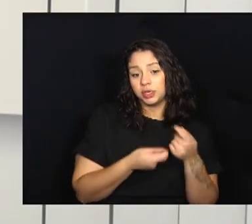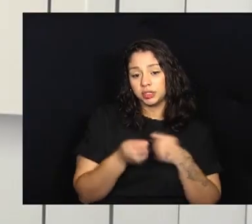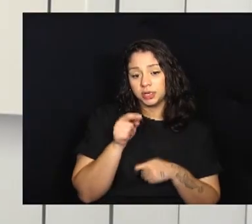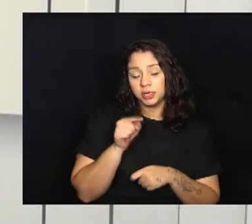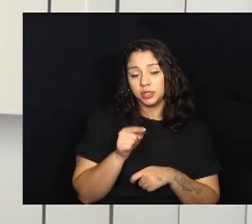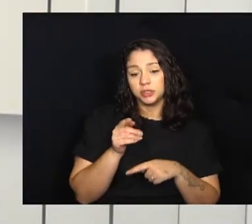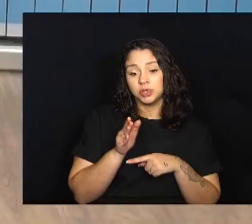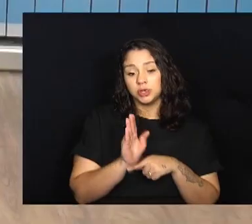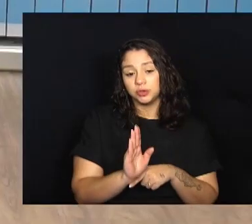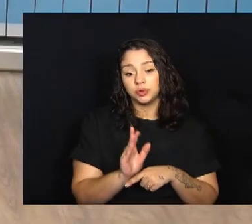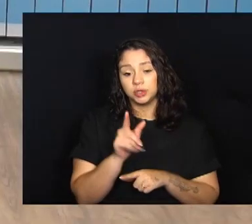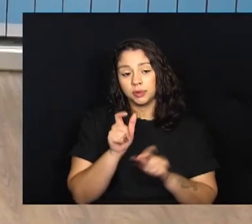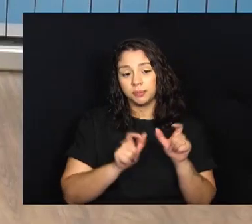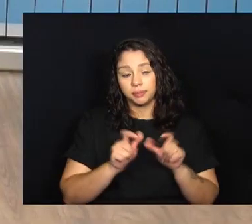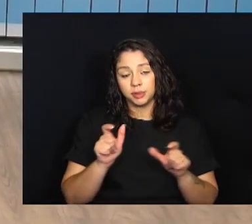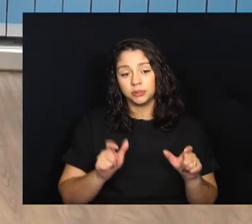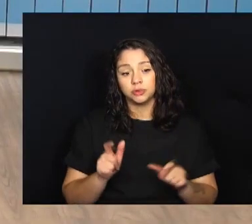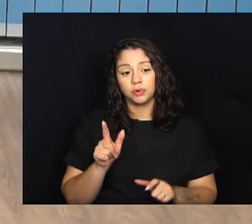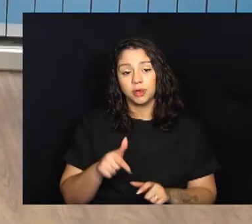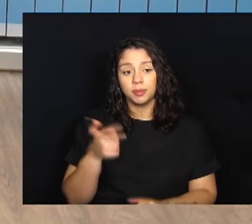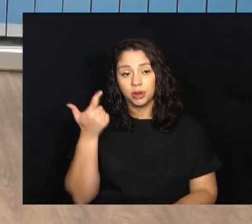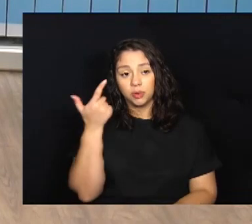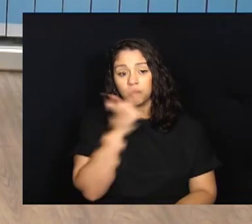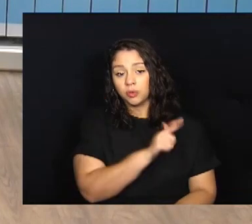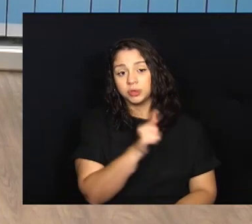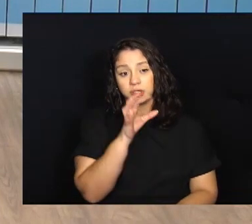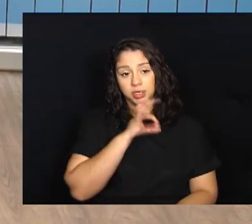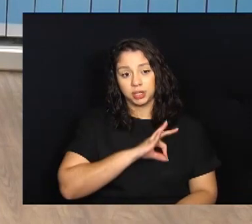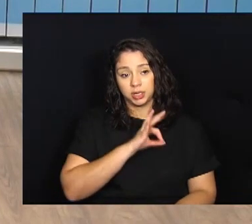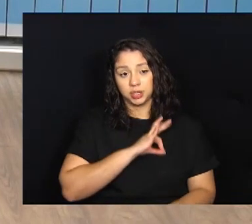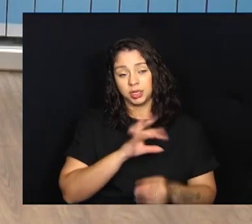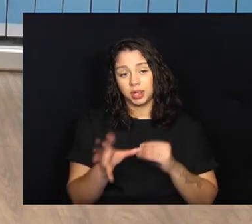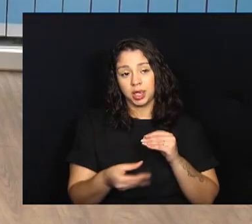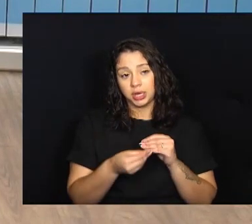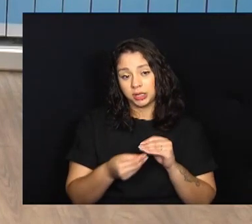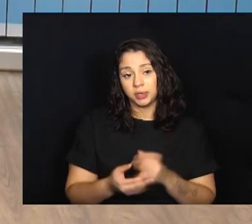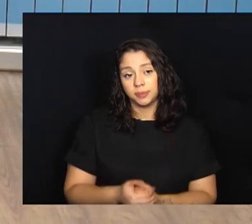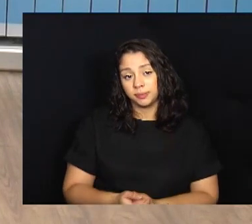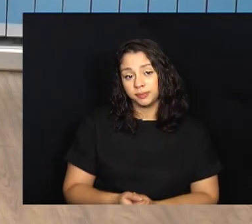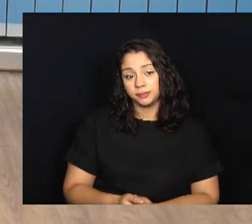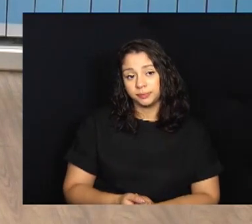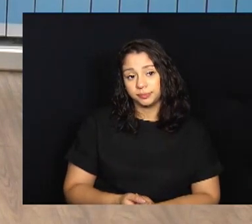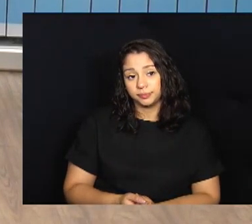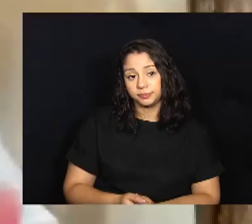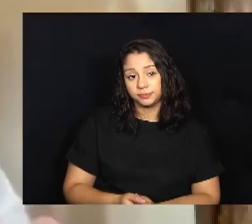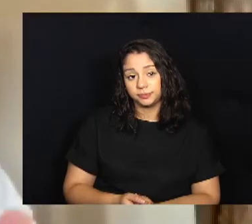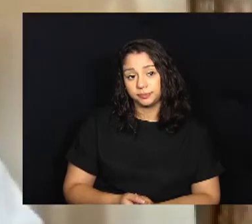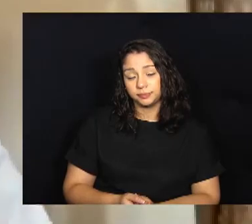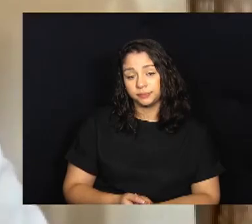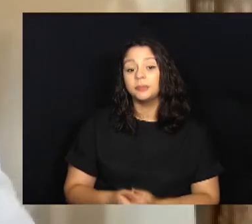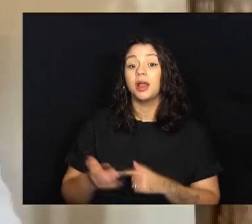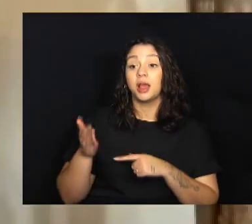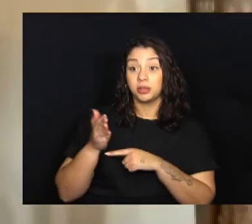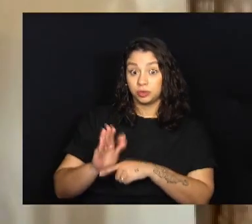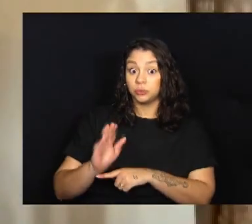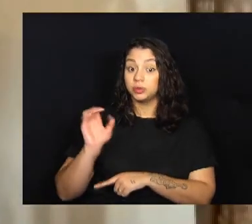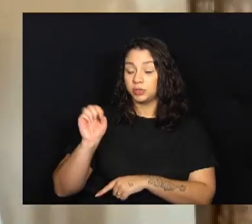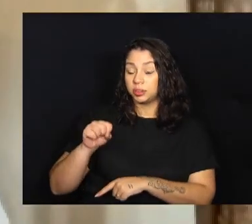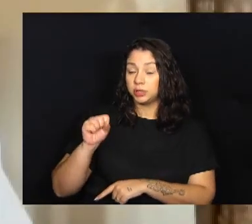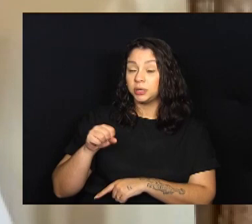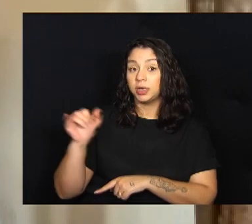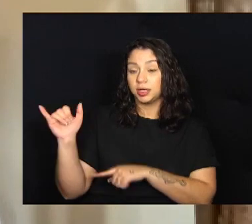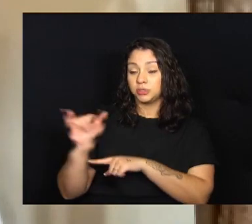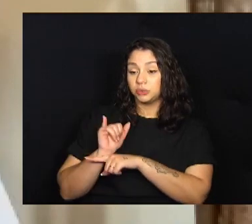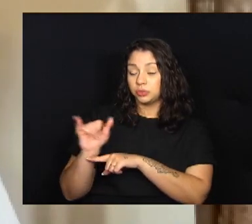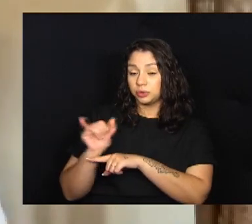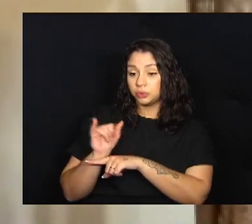isso ajuda a pessoa a alcançar essa renda? Ajuda muito, assim, a parte básica de uma estrutura